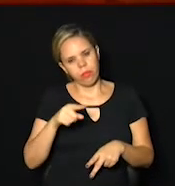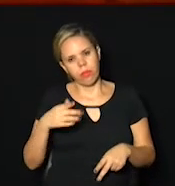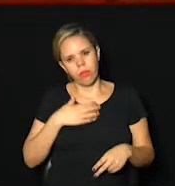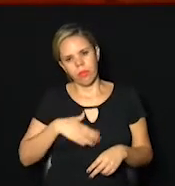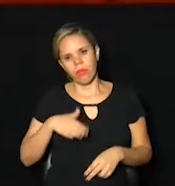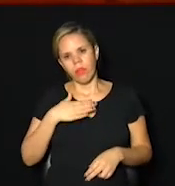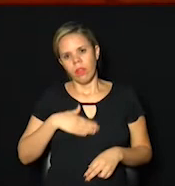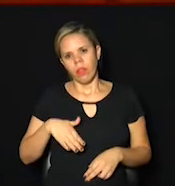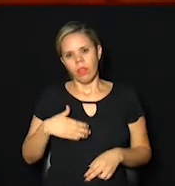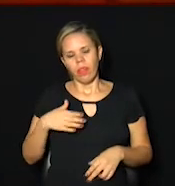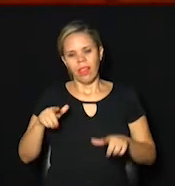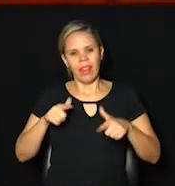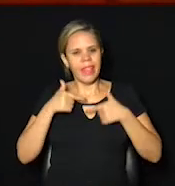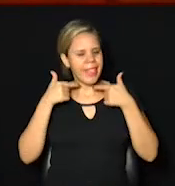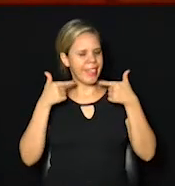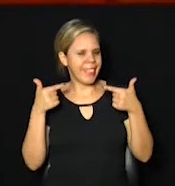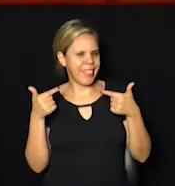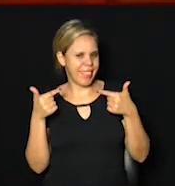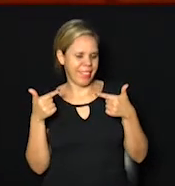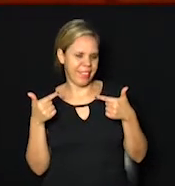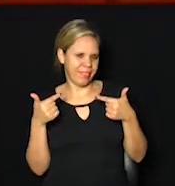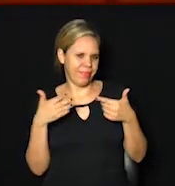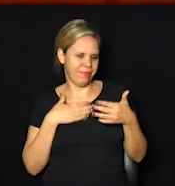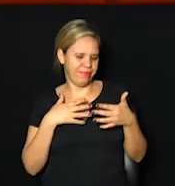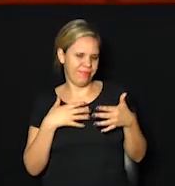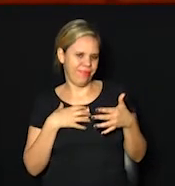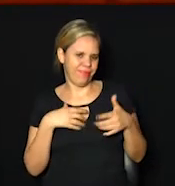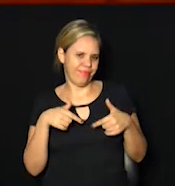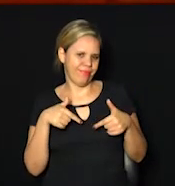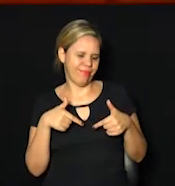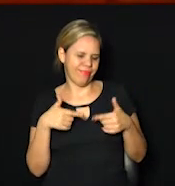mais contentes com a minha forma de